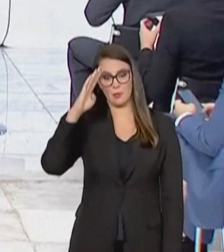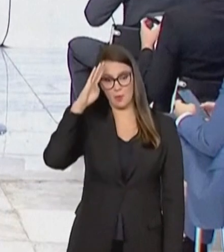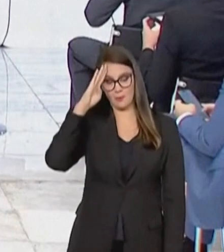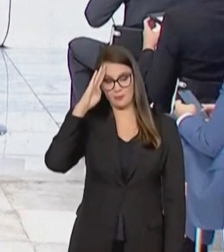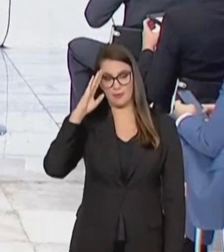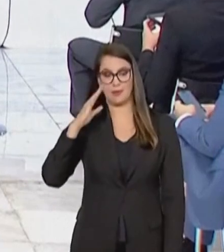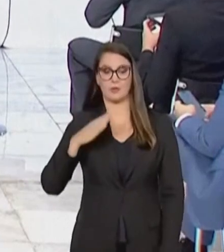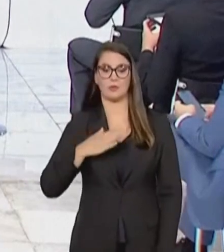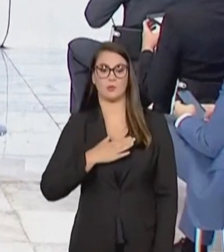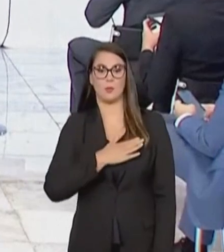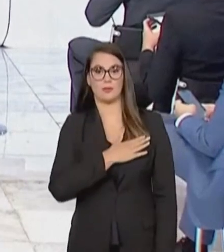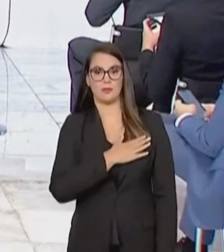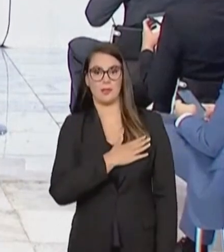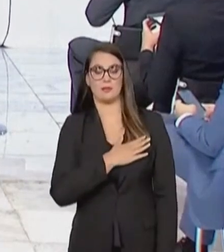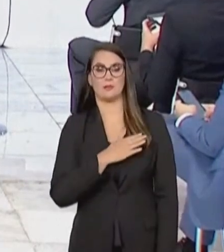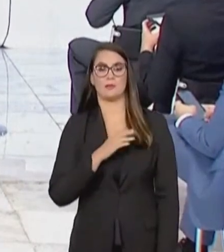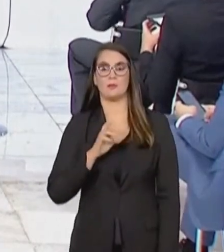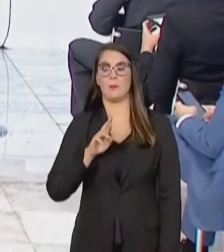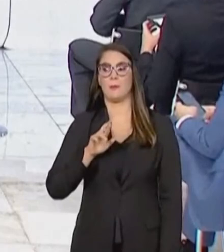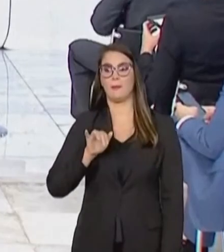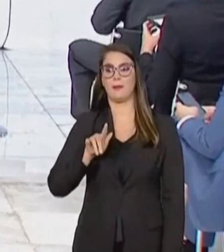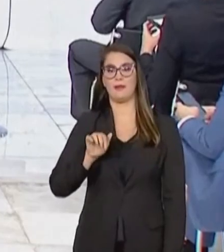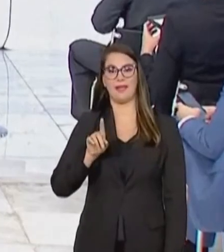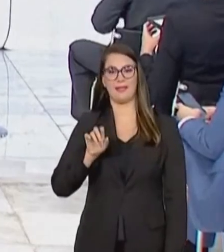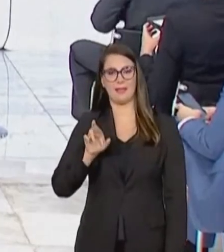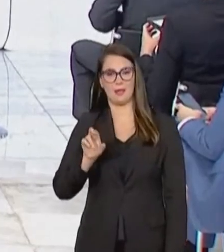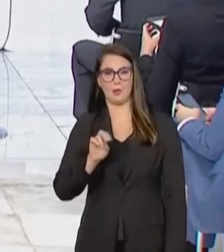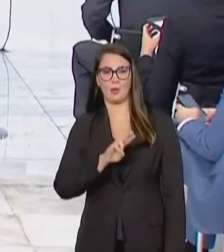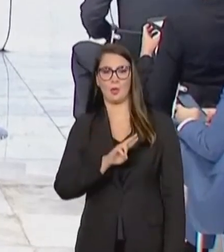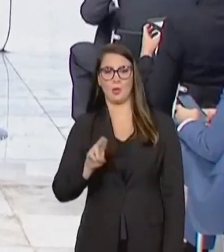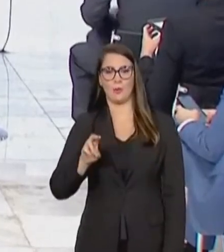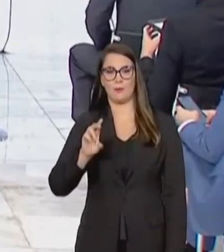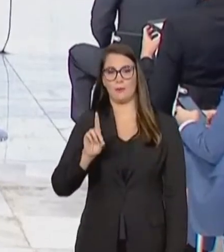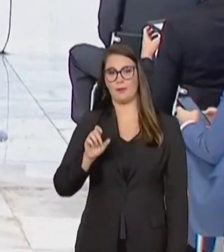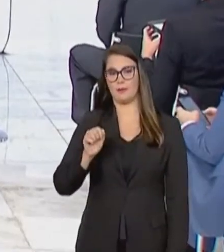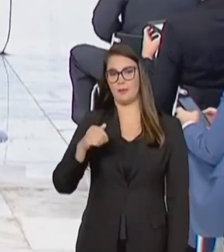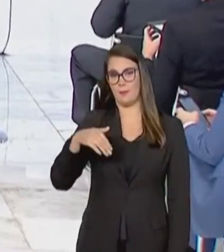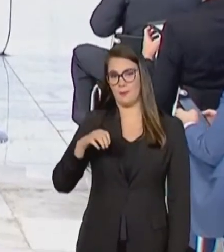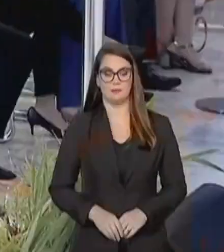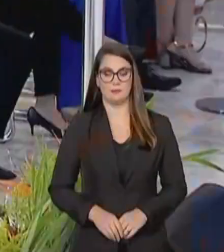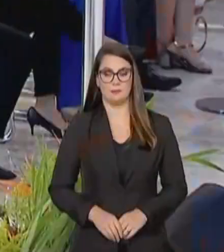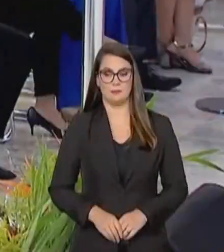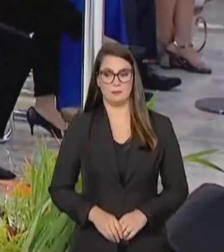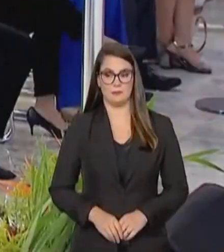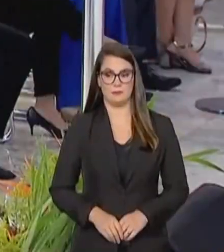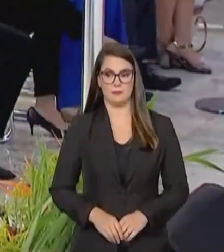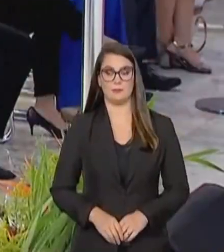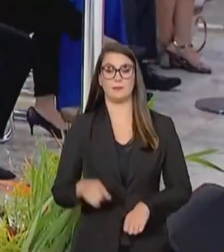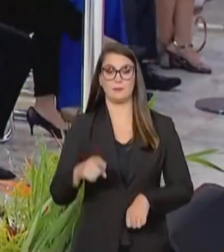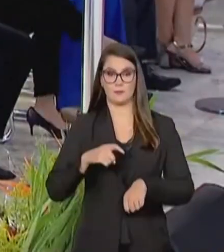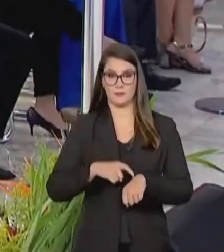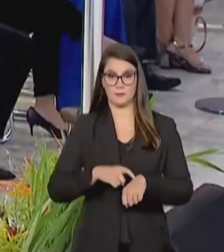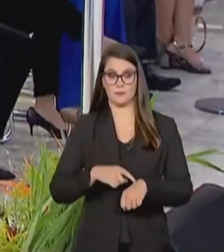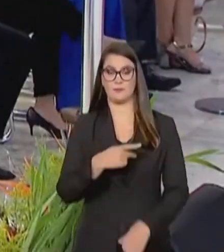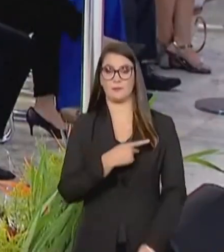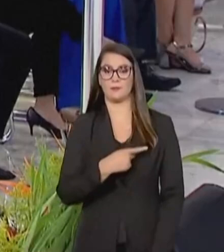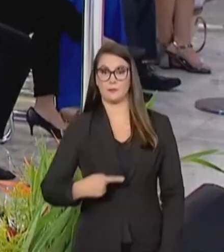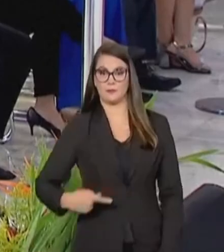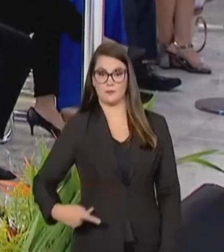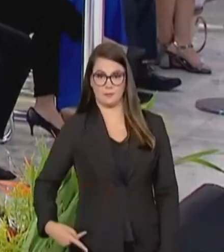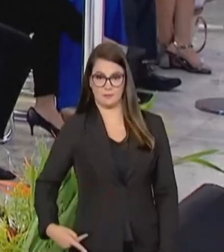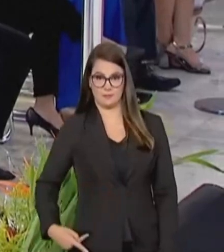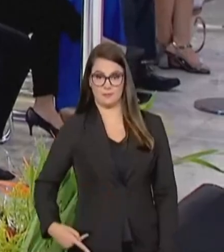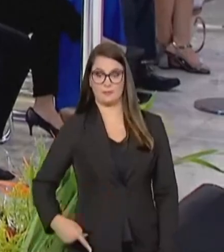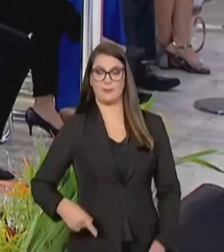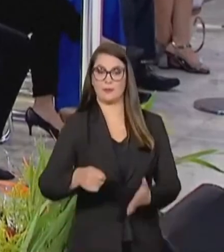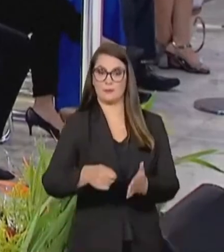o presidente Lula afirmou nessa terça-feira que a Argentina precisa eleger um presidente que goste de democracia no segundo turno de domingo entre